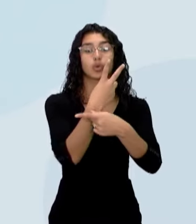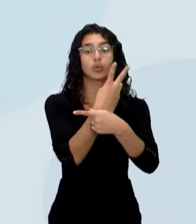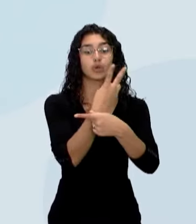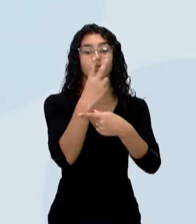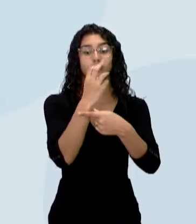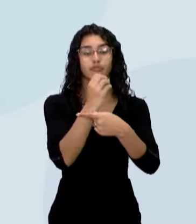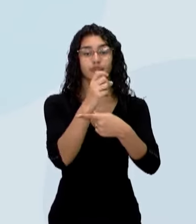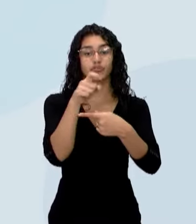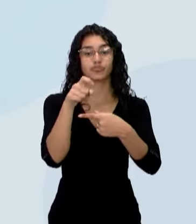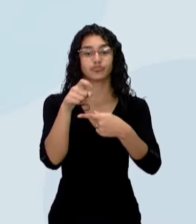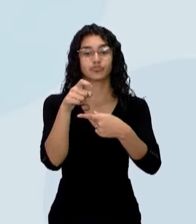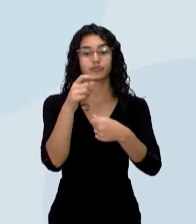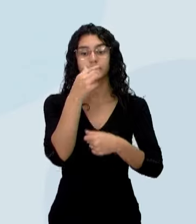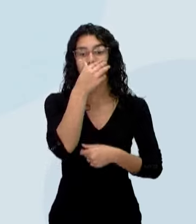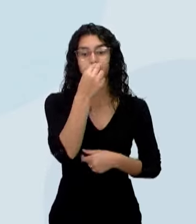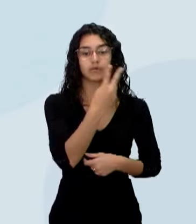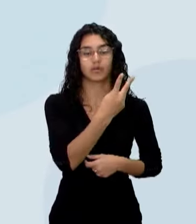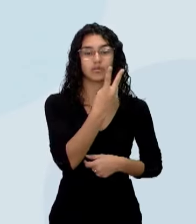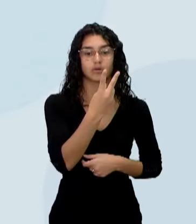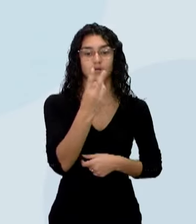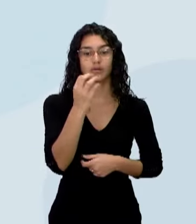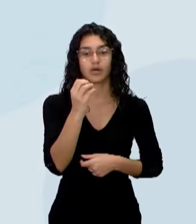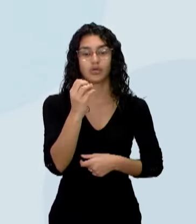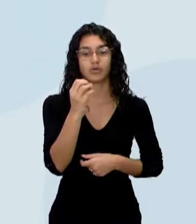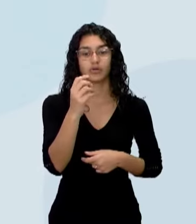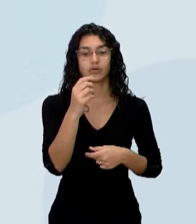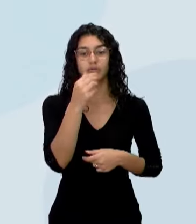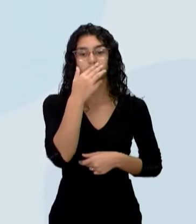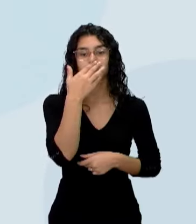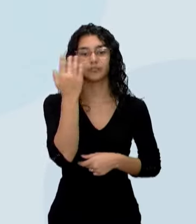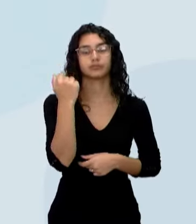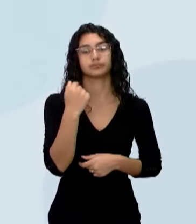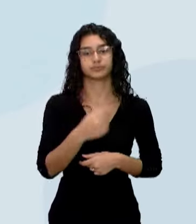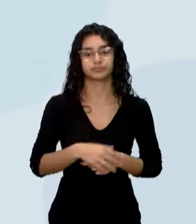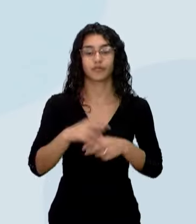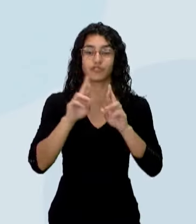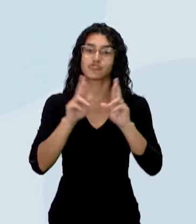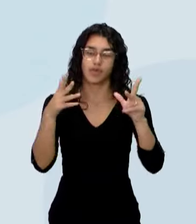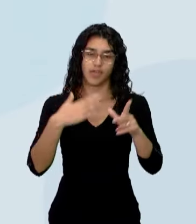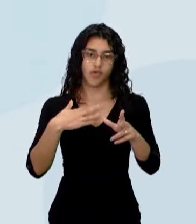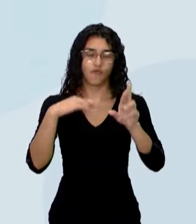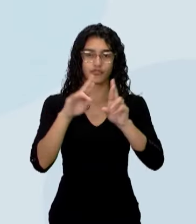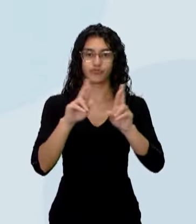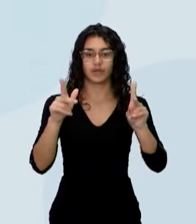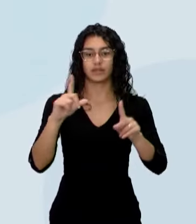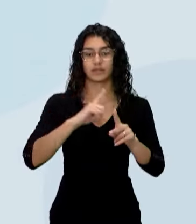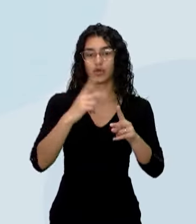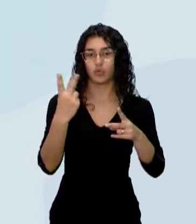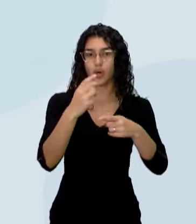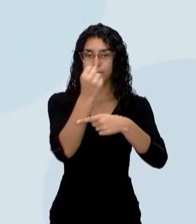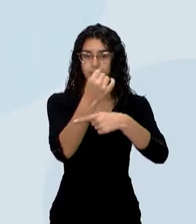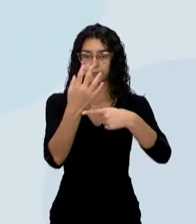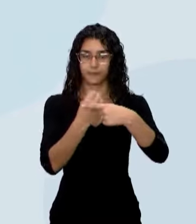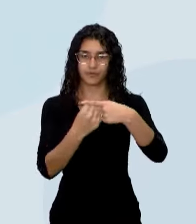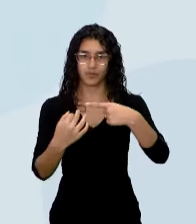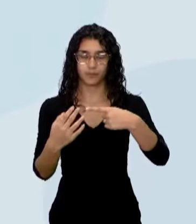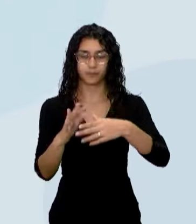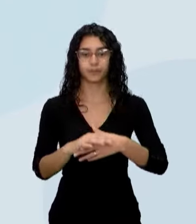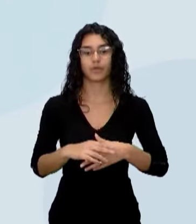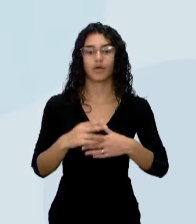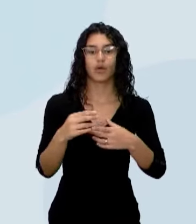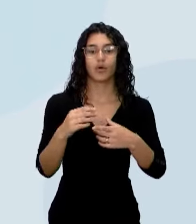lá a multiplicação em x aqui, né? Tá diferente, né? Porque como é diretamente proporcional, eu tenho duas frações equivalentes aí, né? Então,